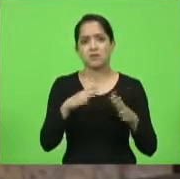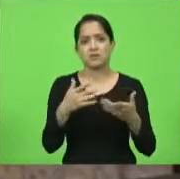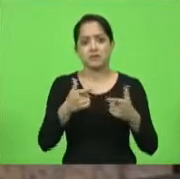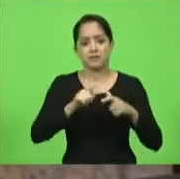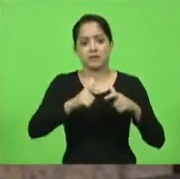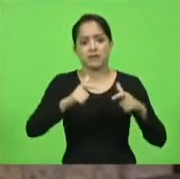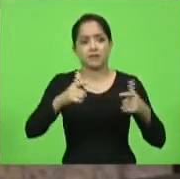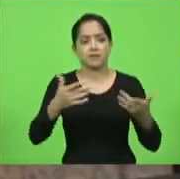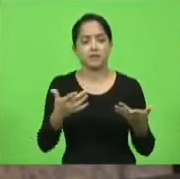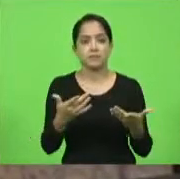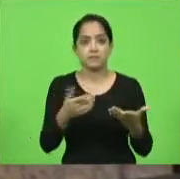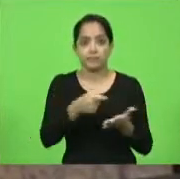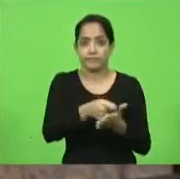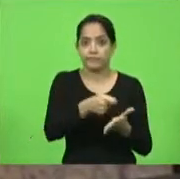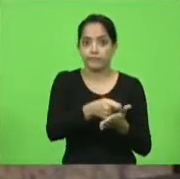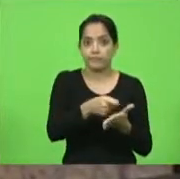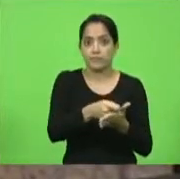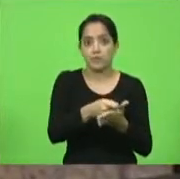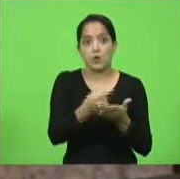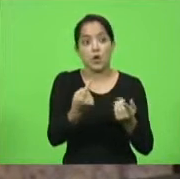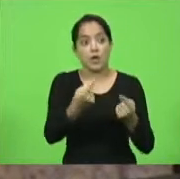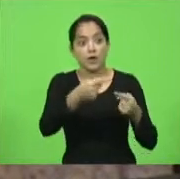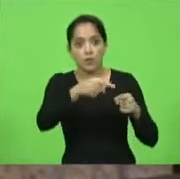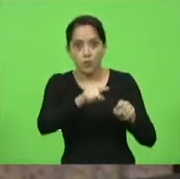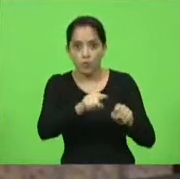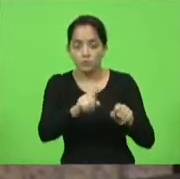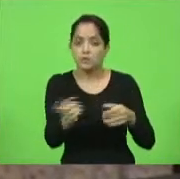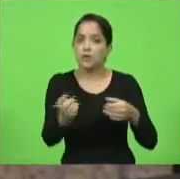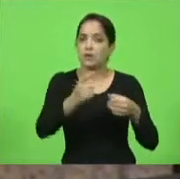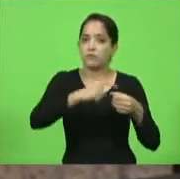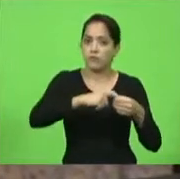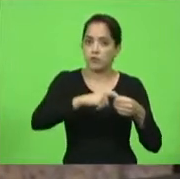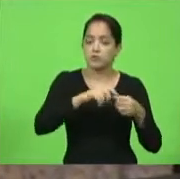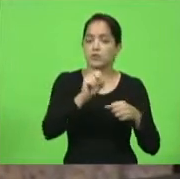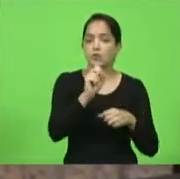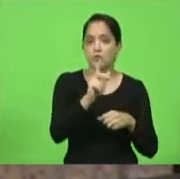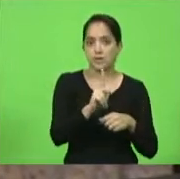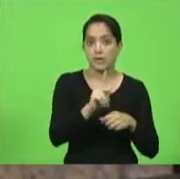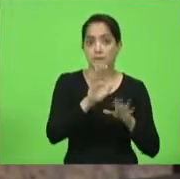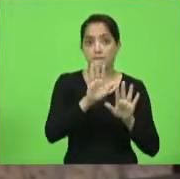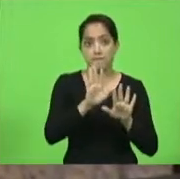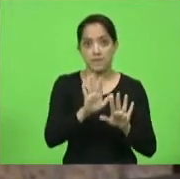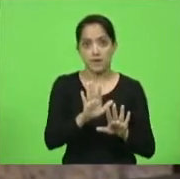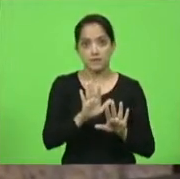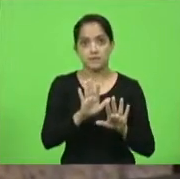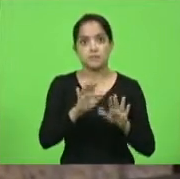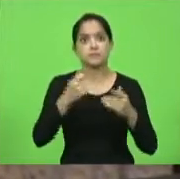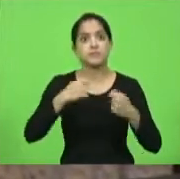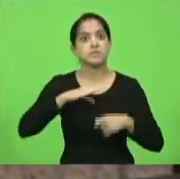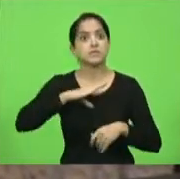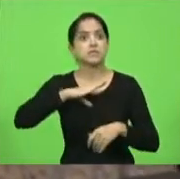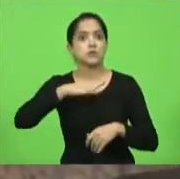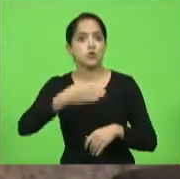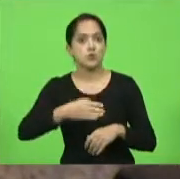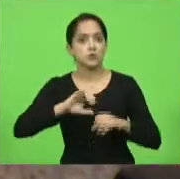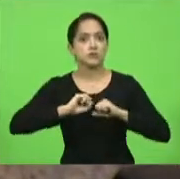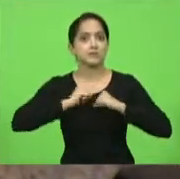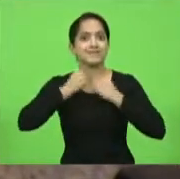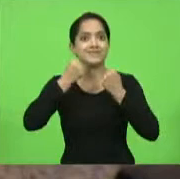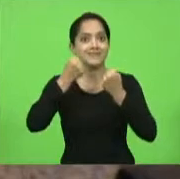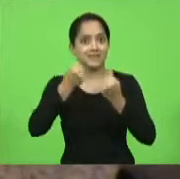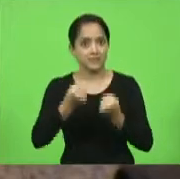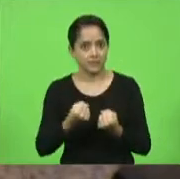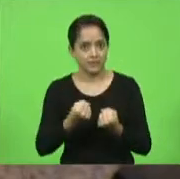demagogia. Se você é contra o retorno às aulas, tudo bem, mas então tenha coragem de defender para o